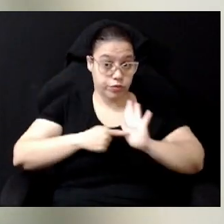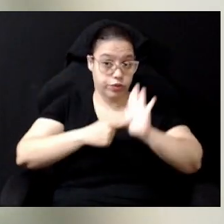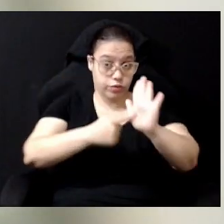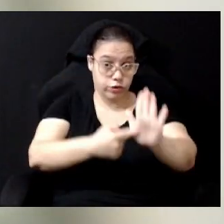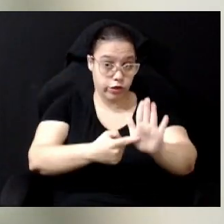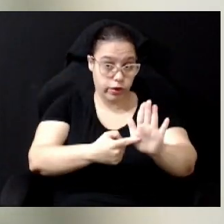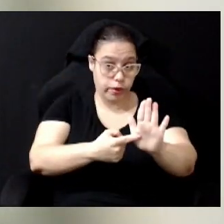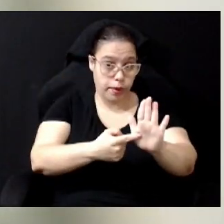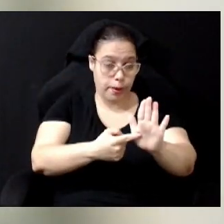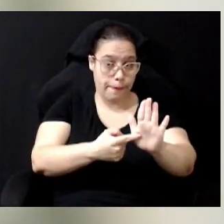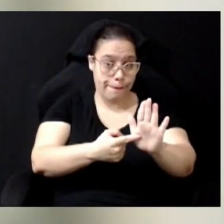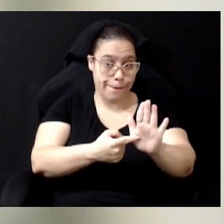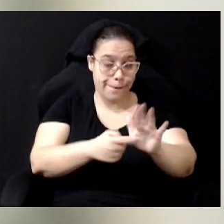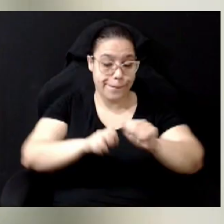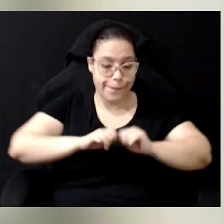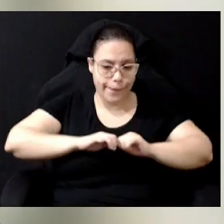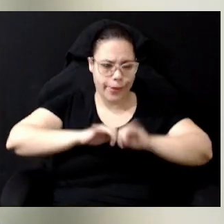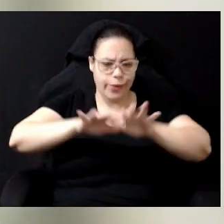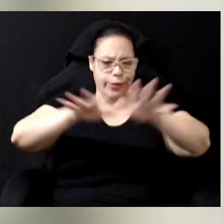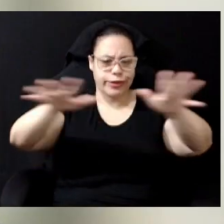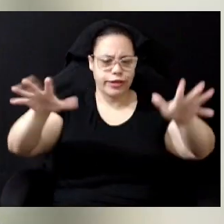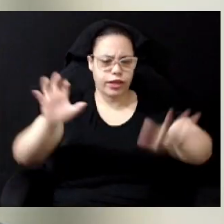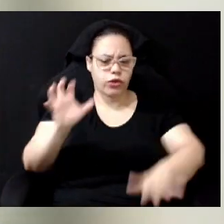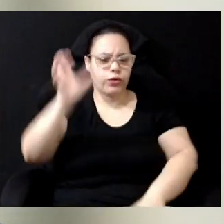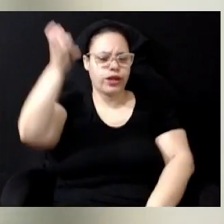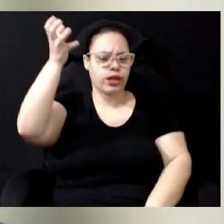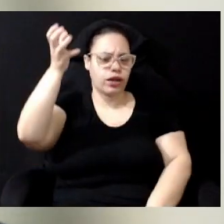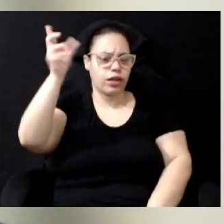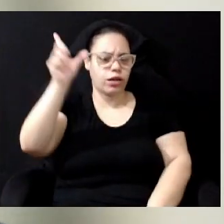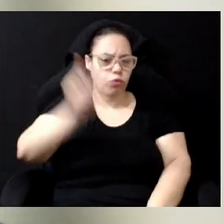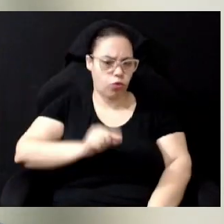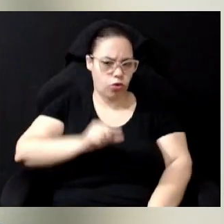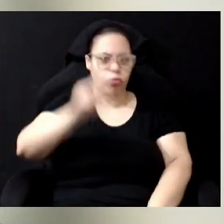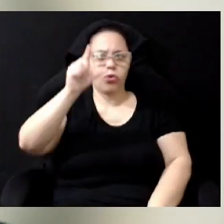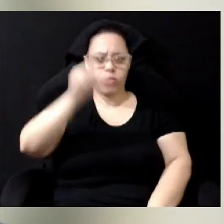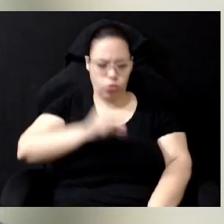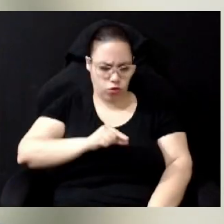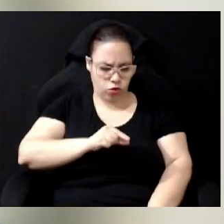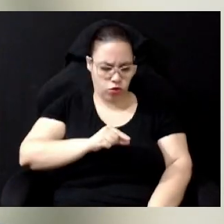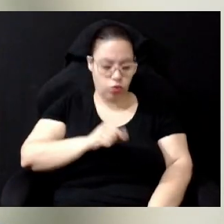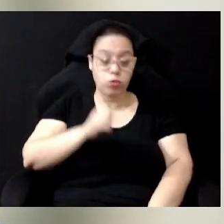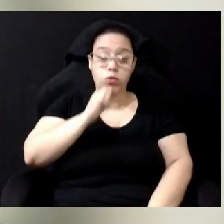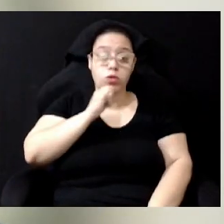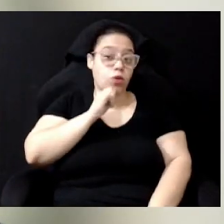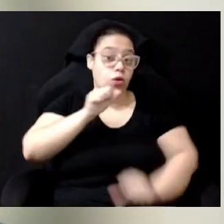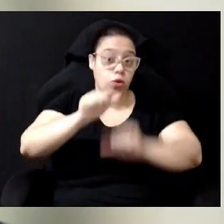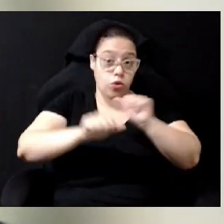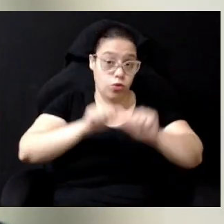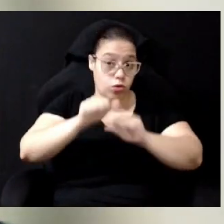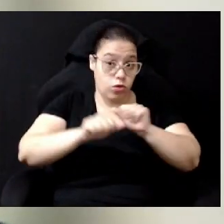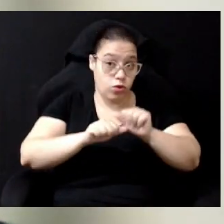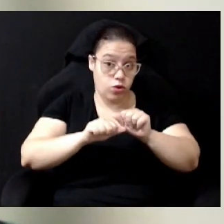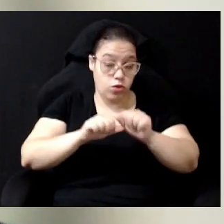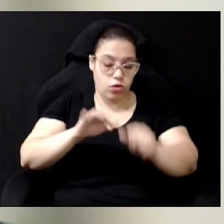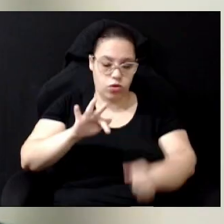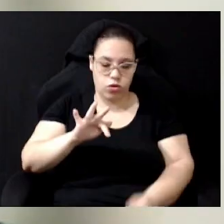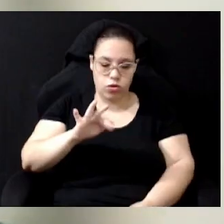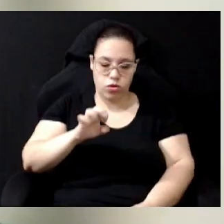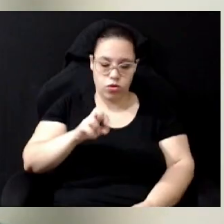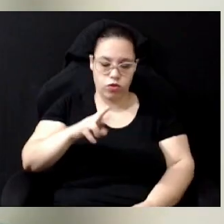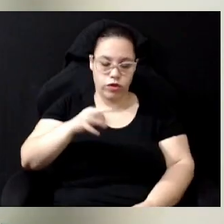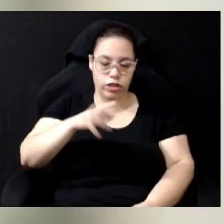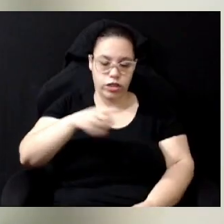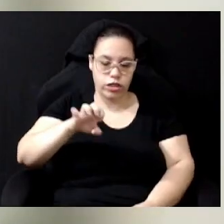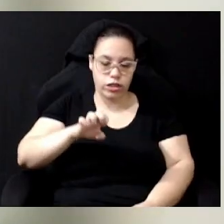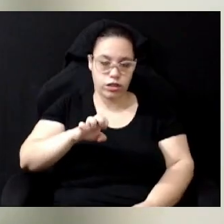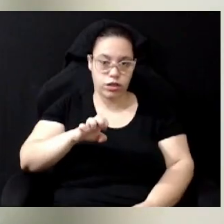mostra em que ponto as emissões estão ocorrendo, as principais emissões. Então, por exemplo, eu posso substituir um fertilizante por